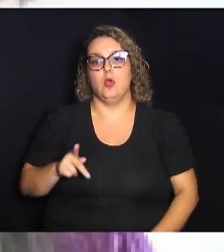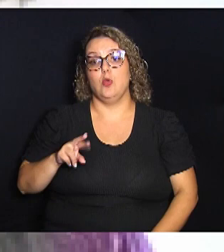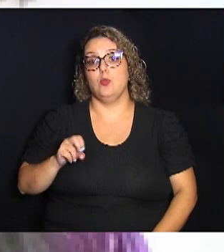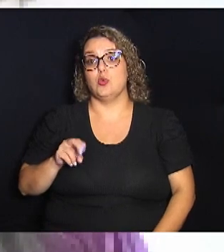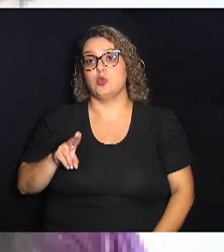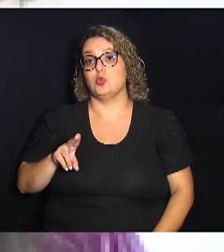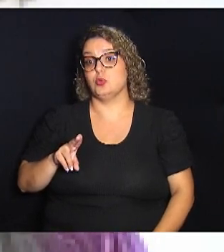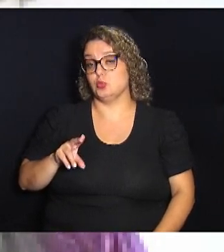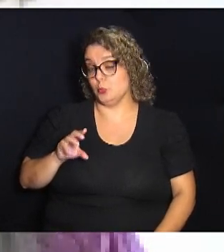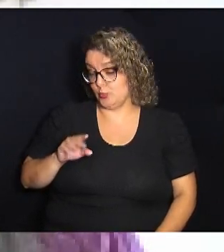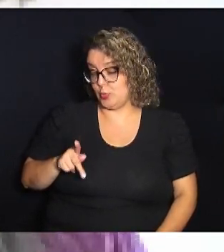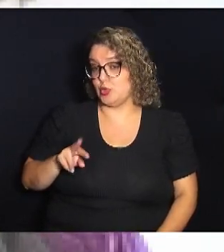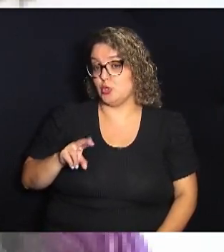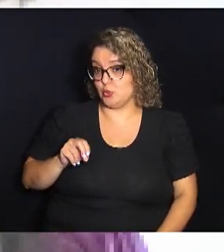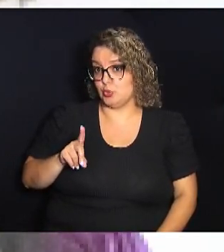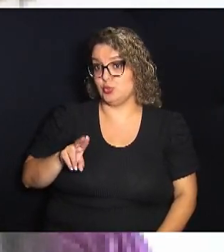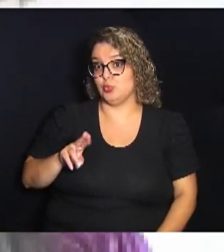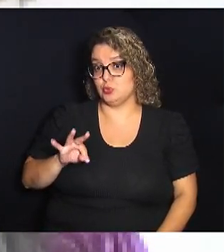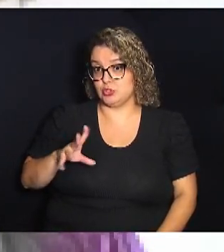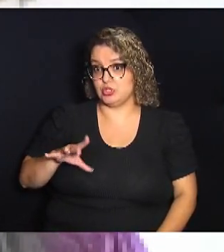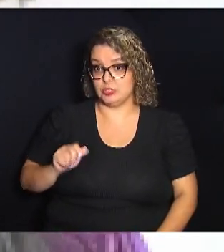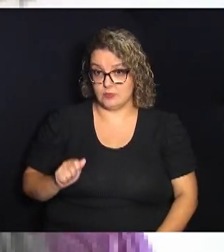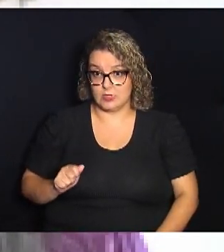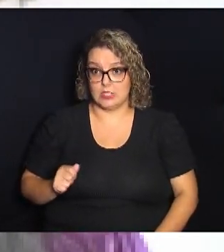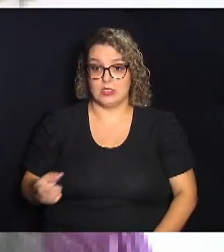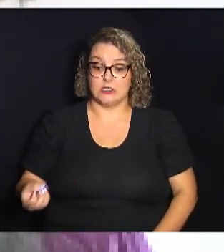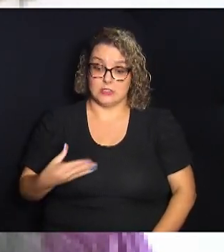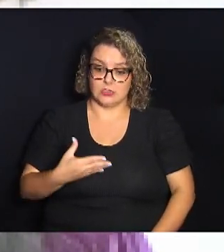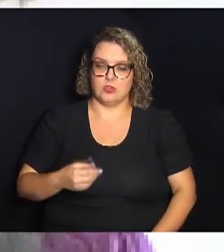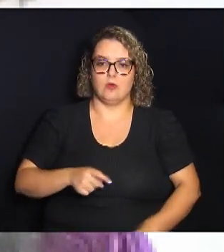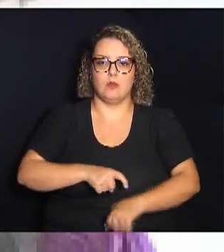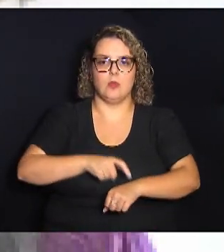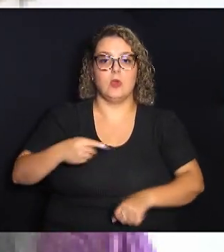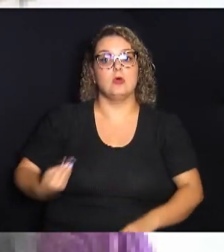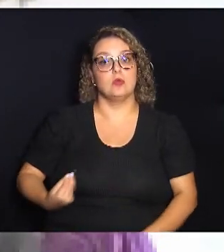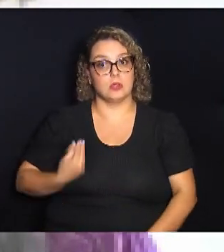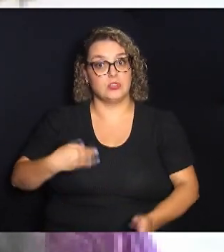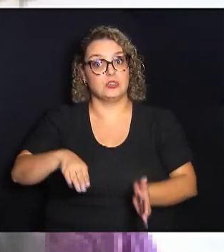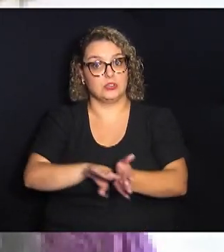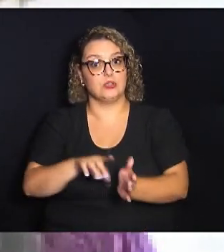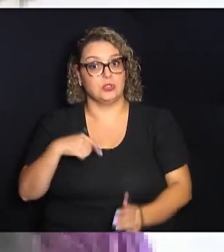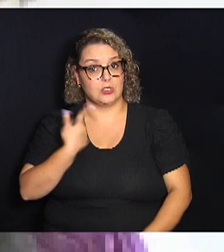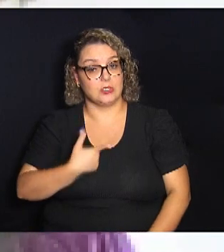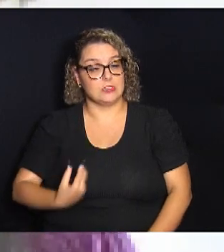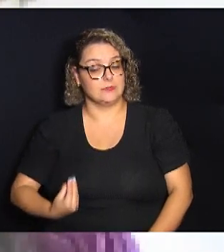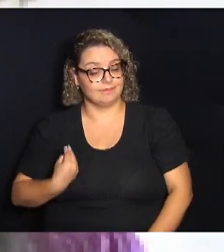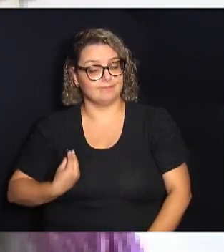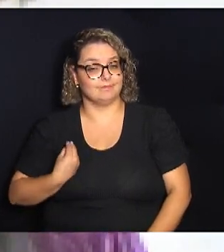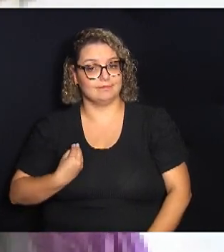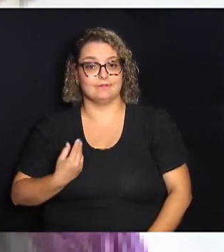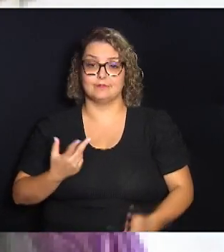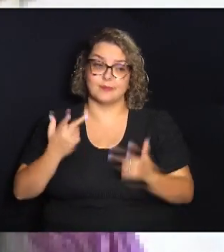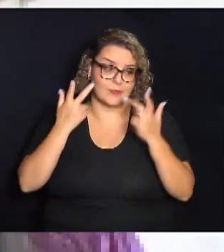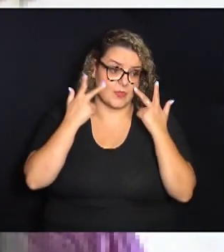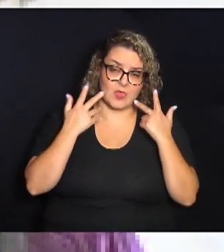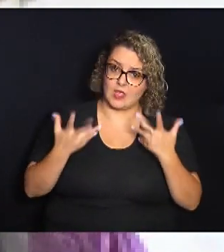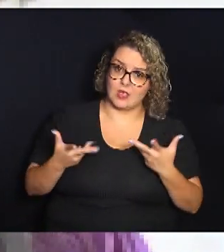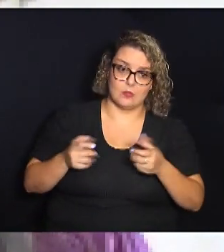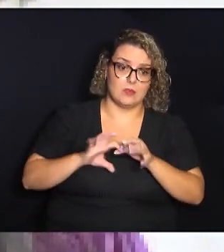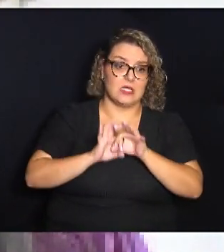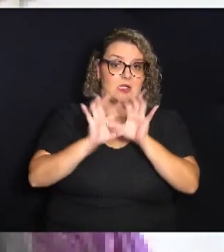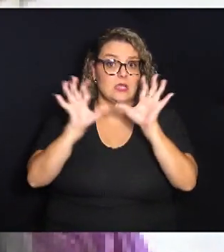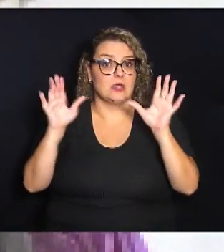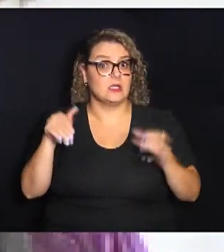né, essa nova vida, essa nova fase que vai estar chegando na nossa vida, que é uma fase maravilhosa, de mais